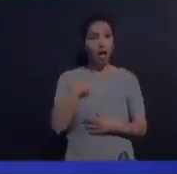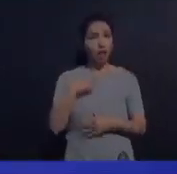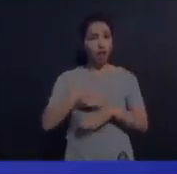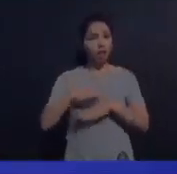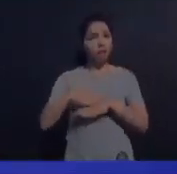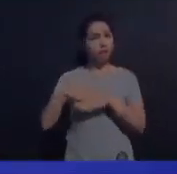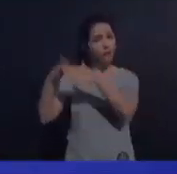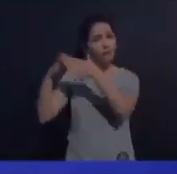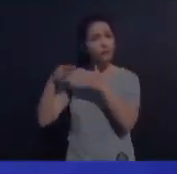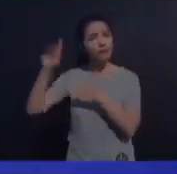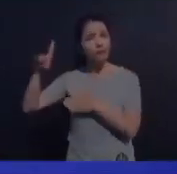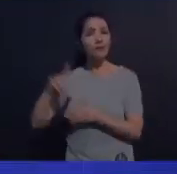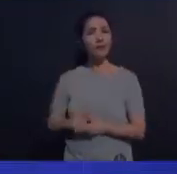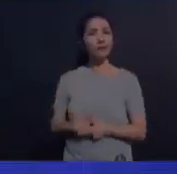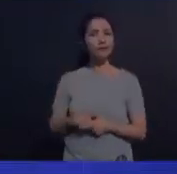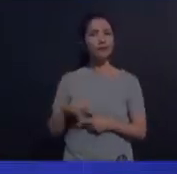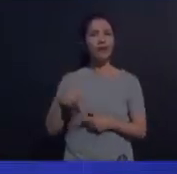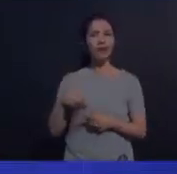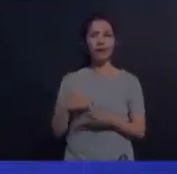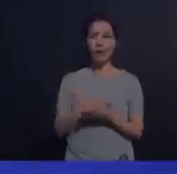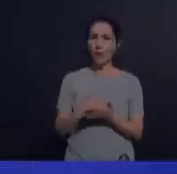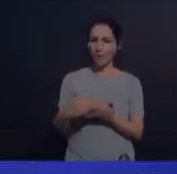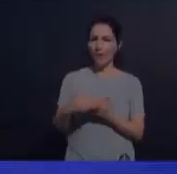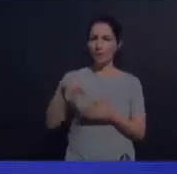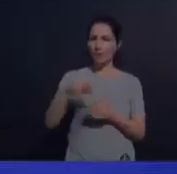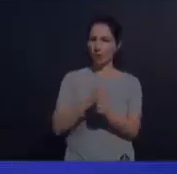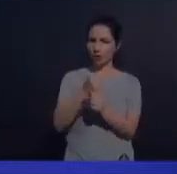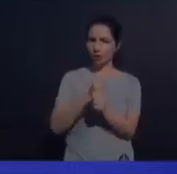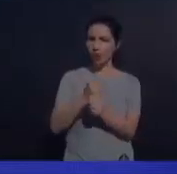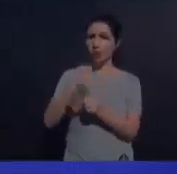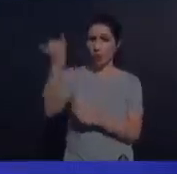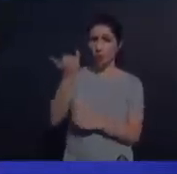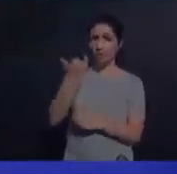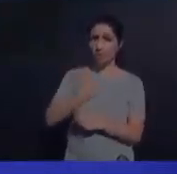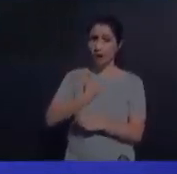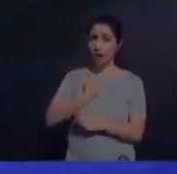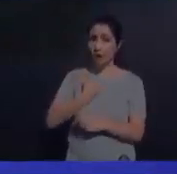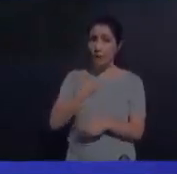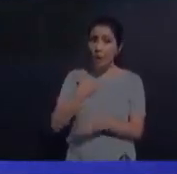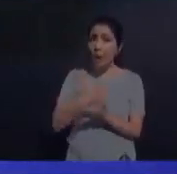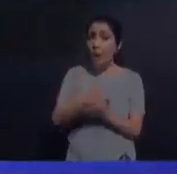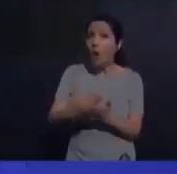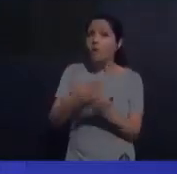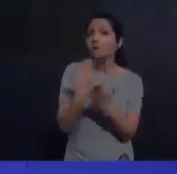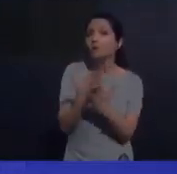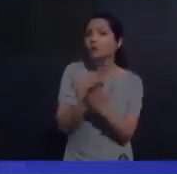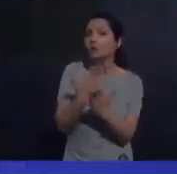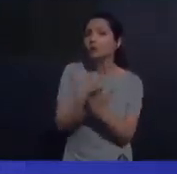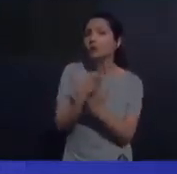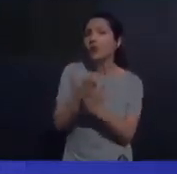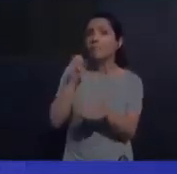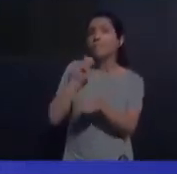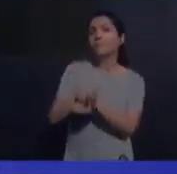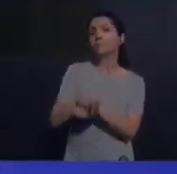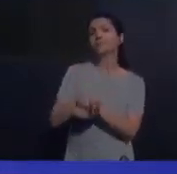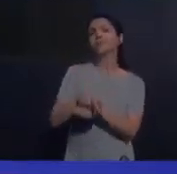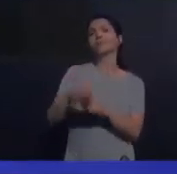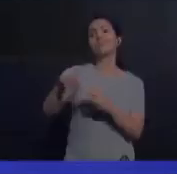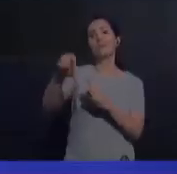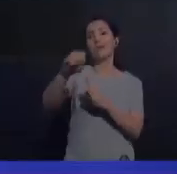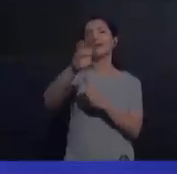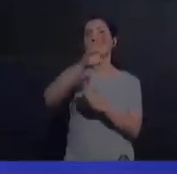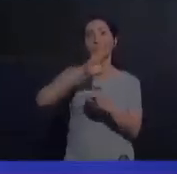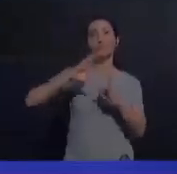no início deste ano quando deus falou comigo pra entrar no seminário teológico carismo e eu estava no lugar de